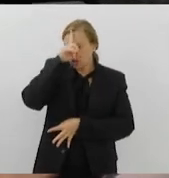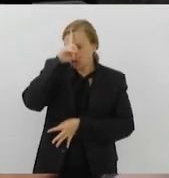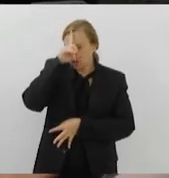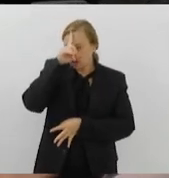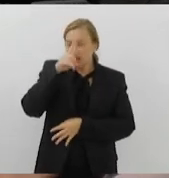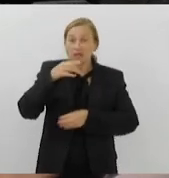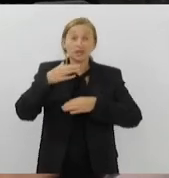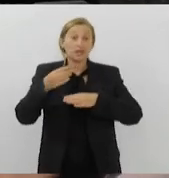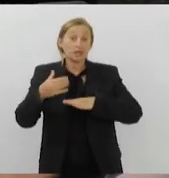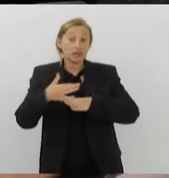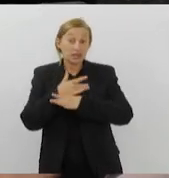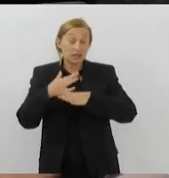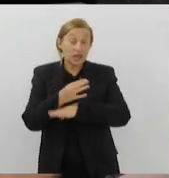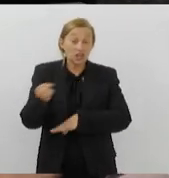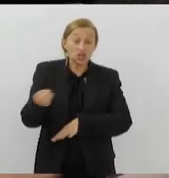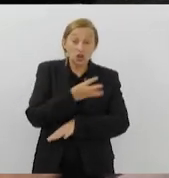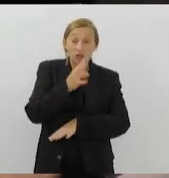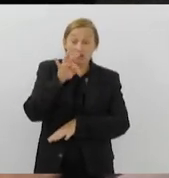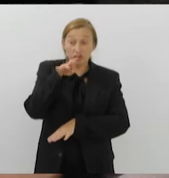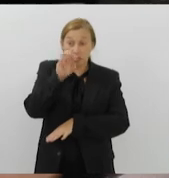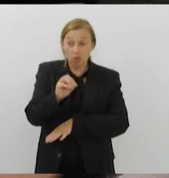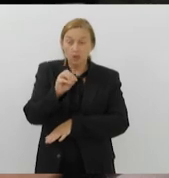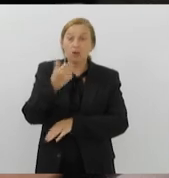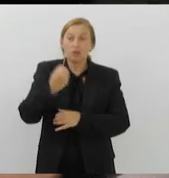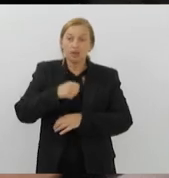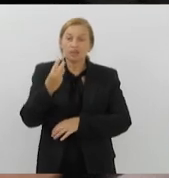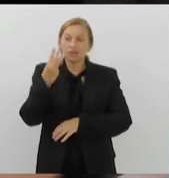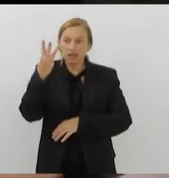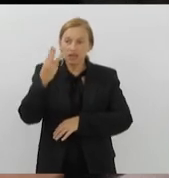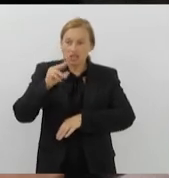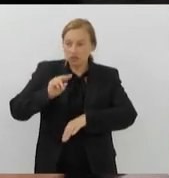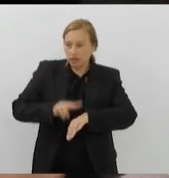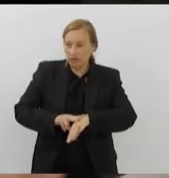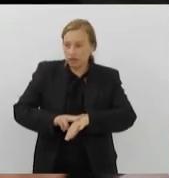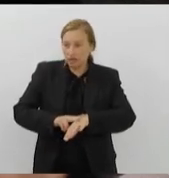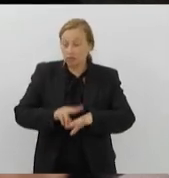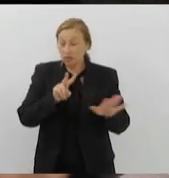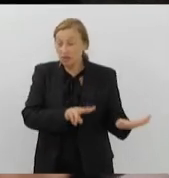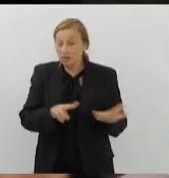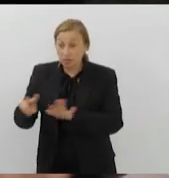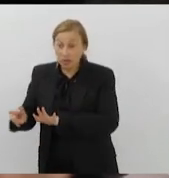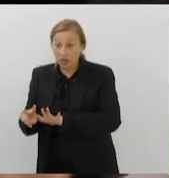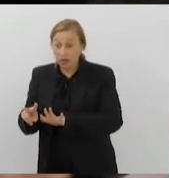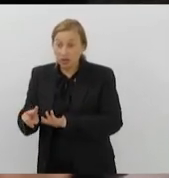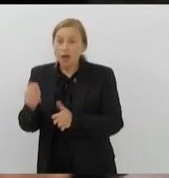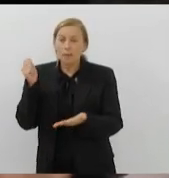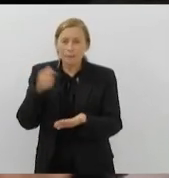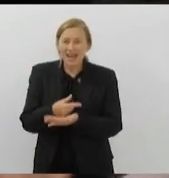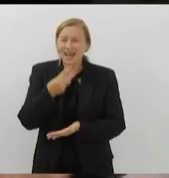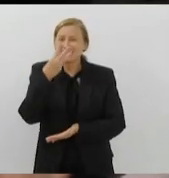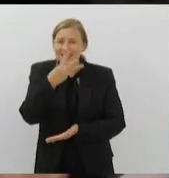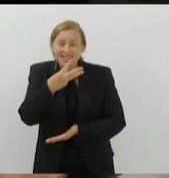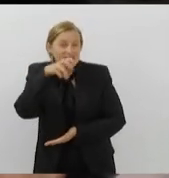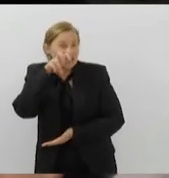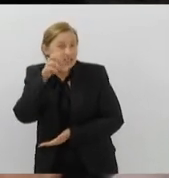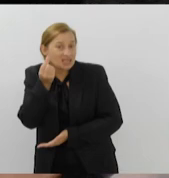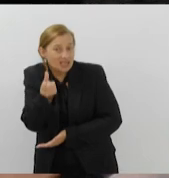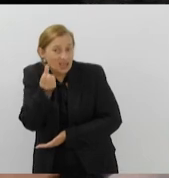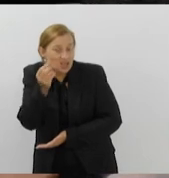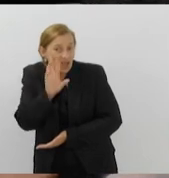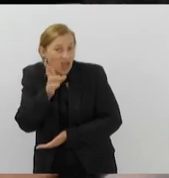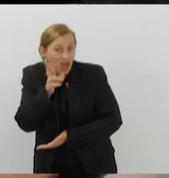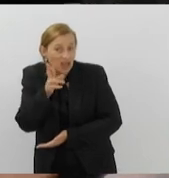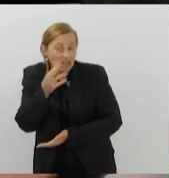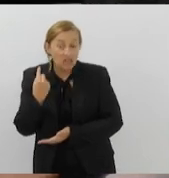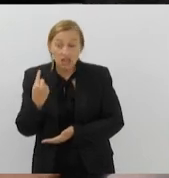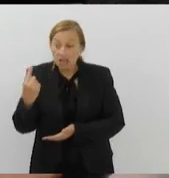Nova Friburgo, tem que ir 3, 4 vezes por semana com essa criança, pagar R$ 36,00 uma simples ida